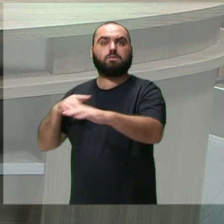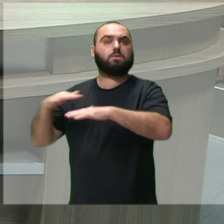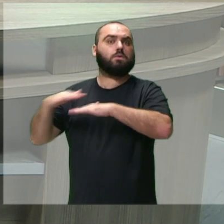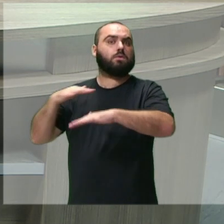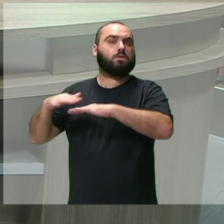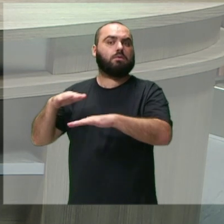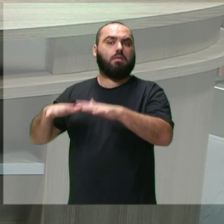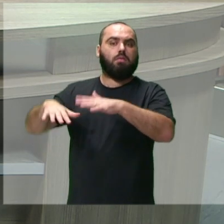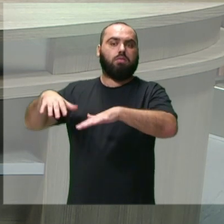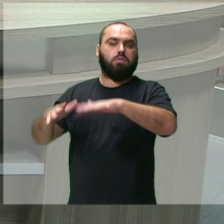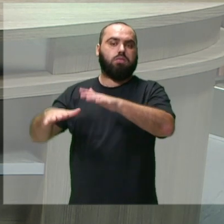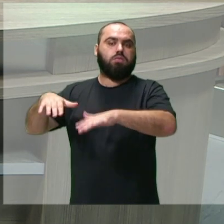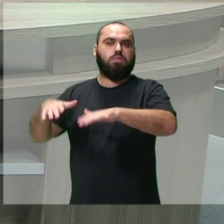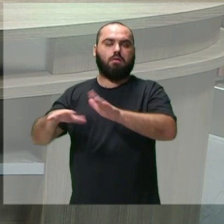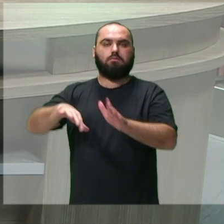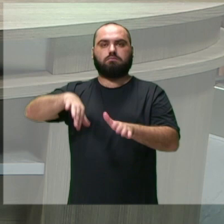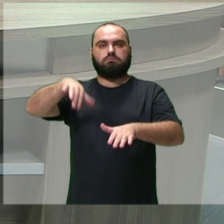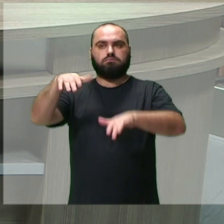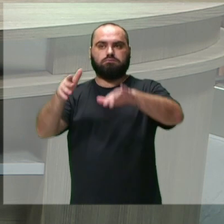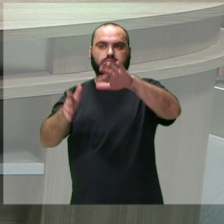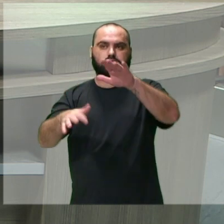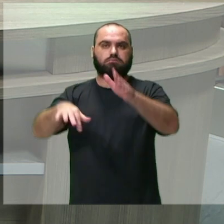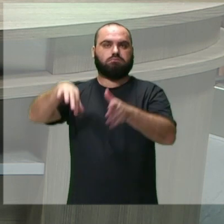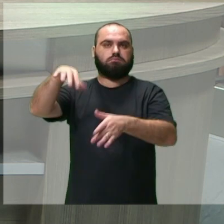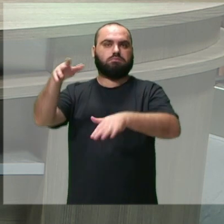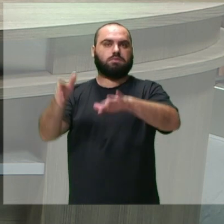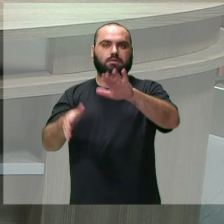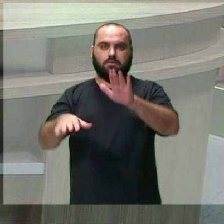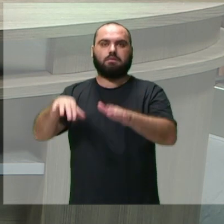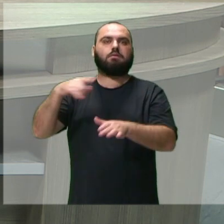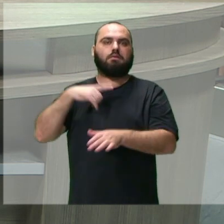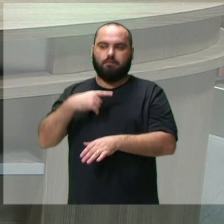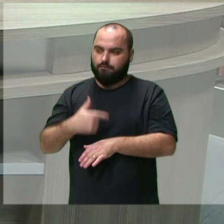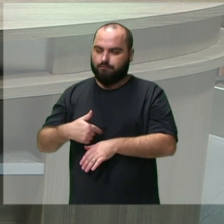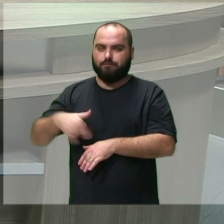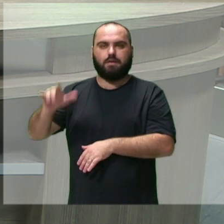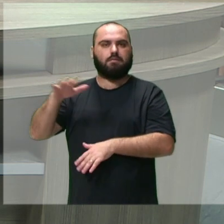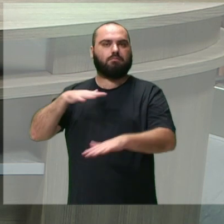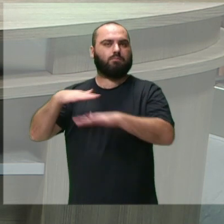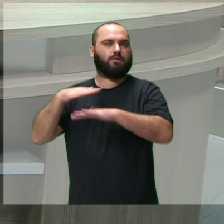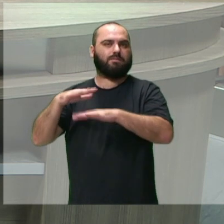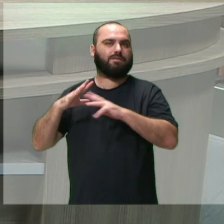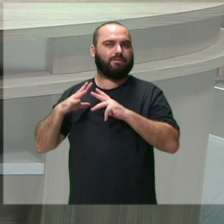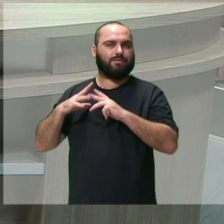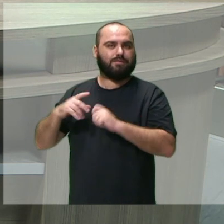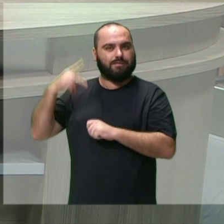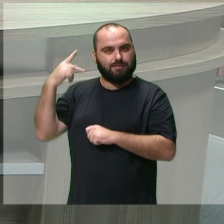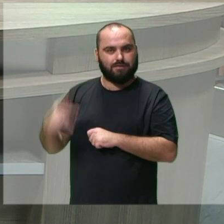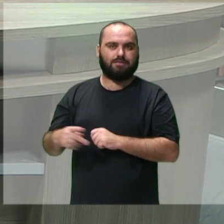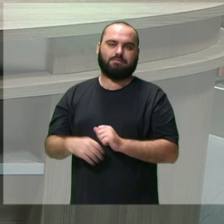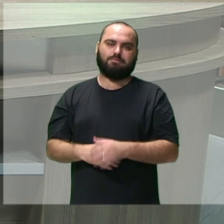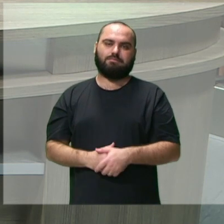ele não tem, né? Com ondulação, com mar, com tudo. Ele vai passar por tudo isso. Então, esse foi